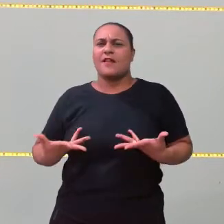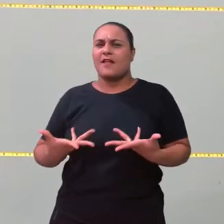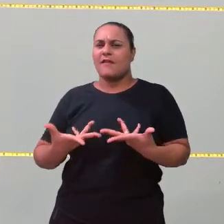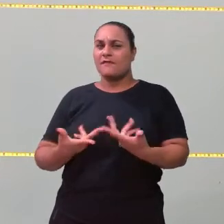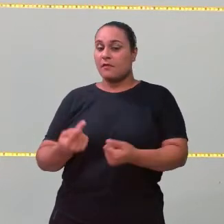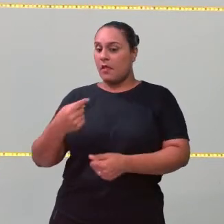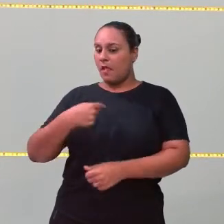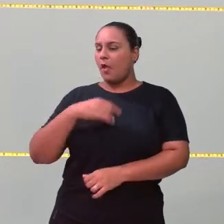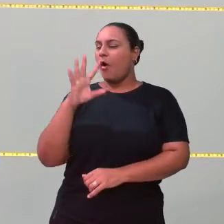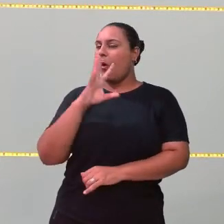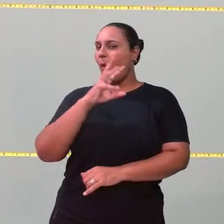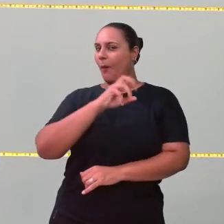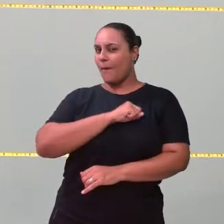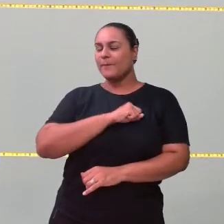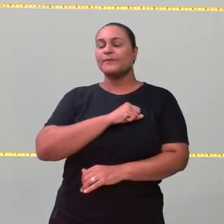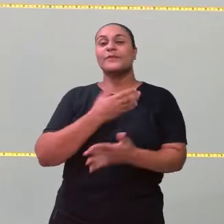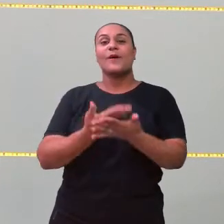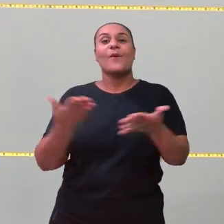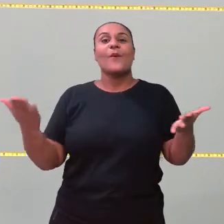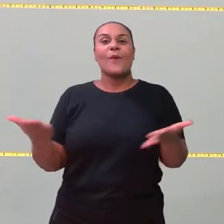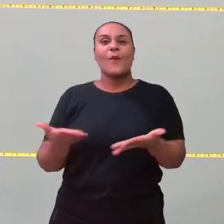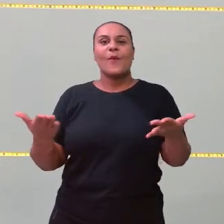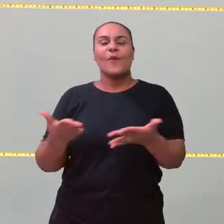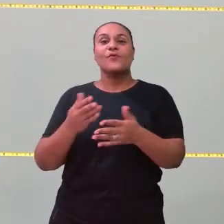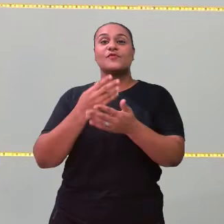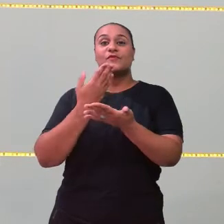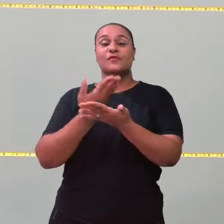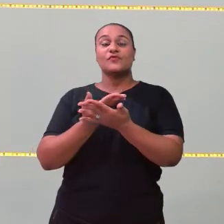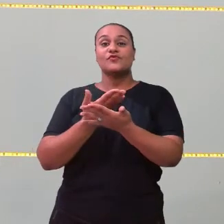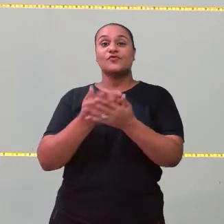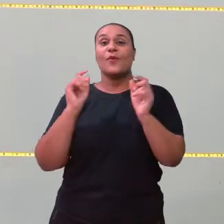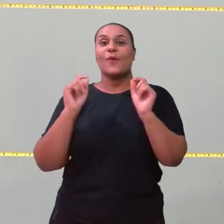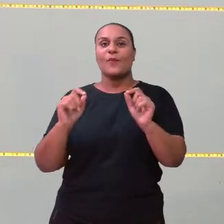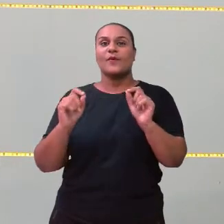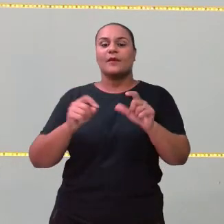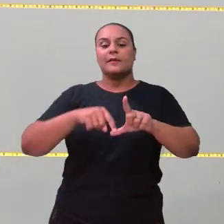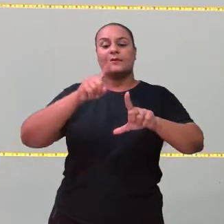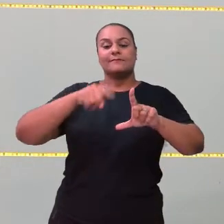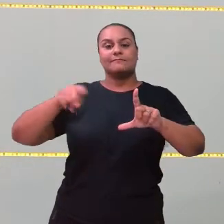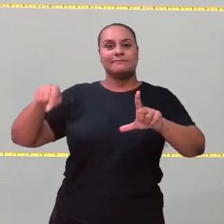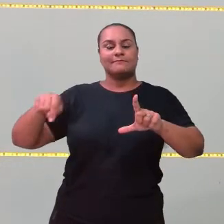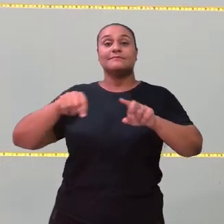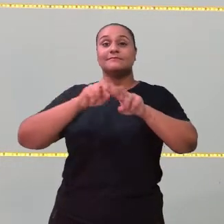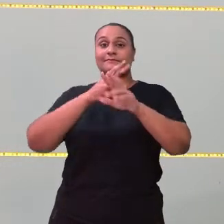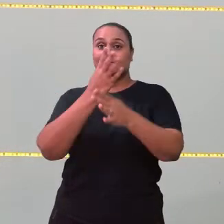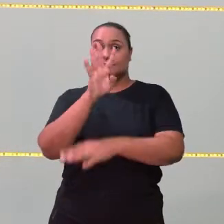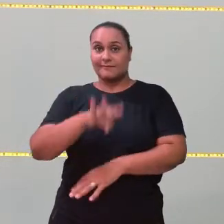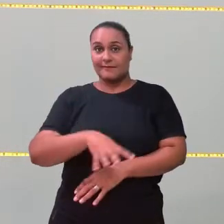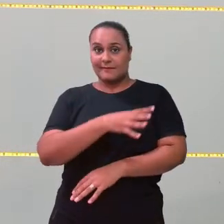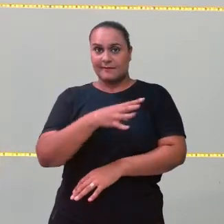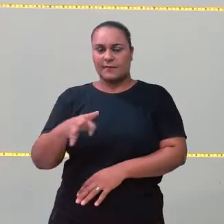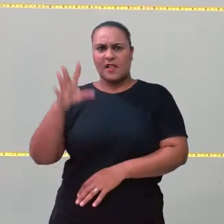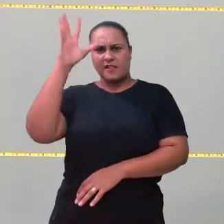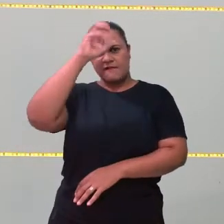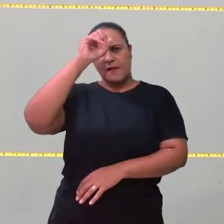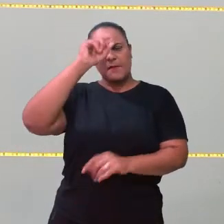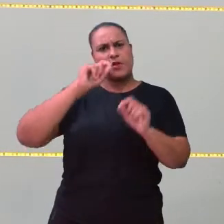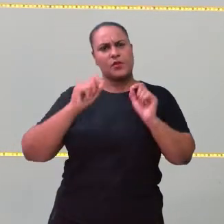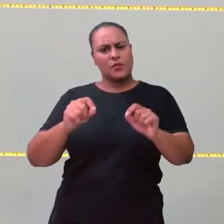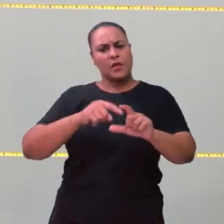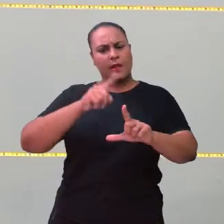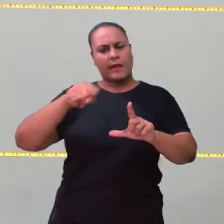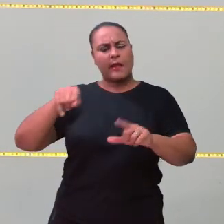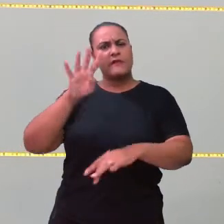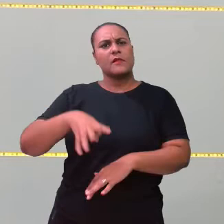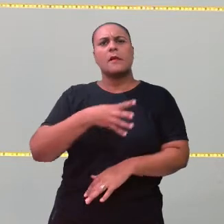amo. E na aula de hoje iremos trabalhar com tabelas e gráfico. O que é que a gente vai aprender aqui sobre tabela e